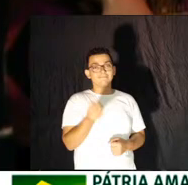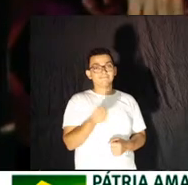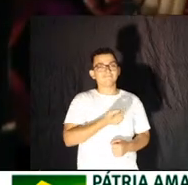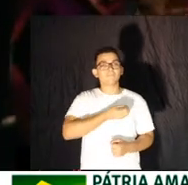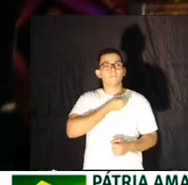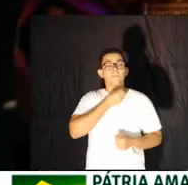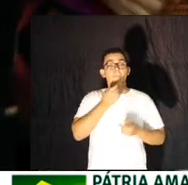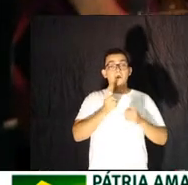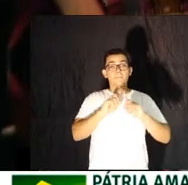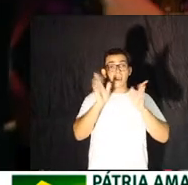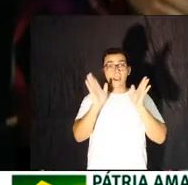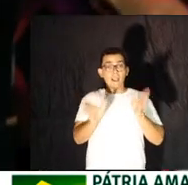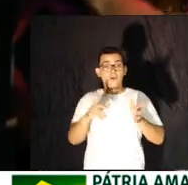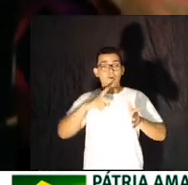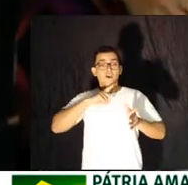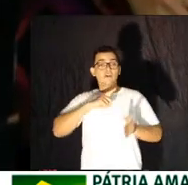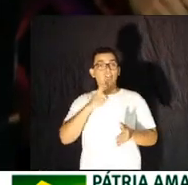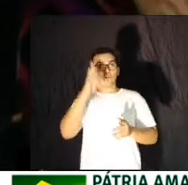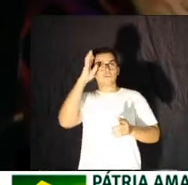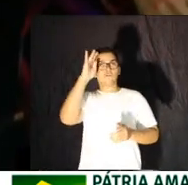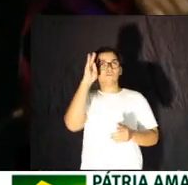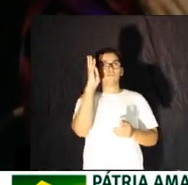Agora eu vivo um sonho,